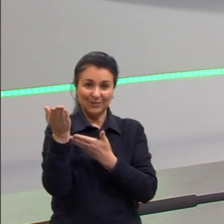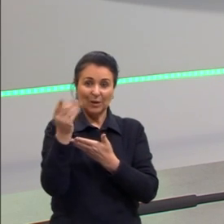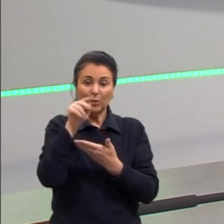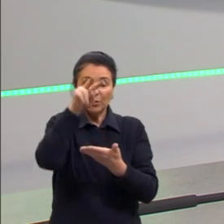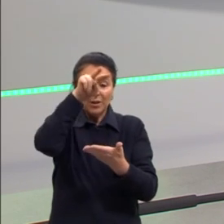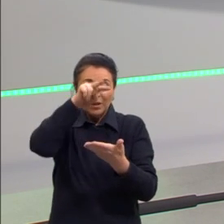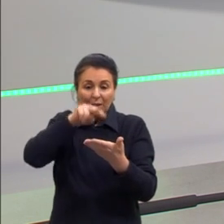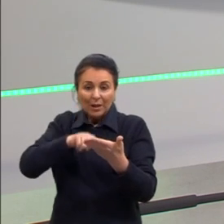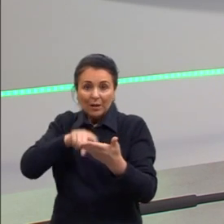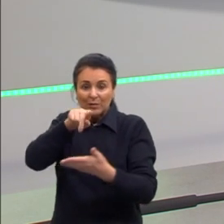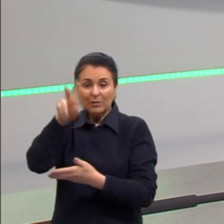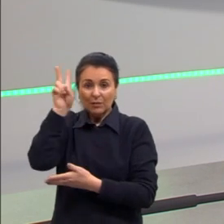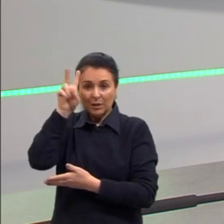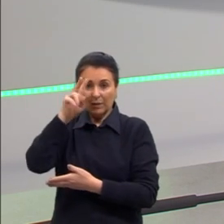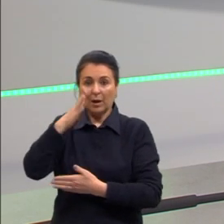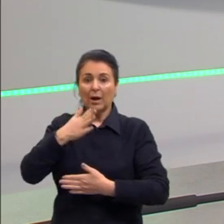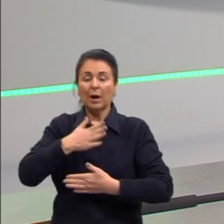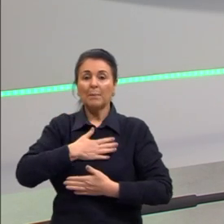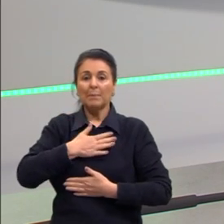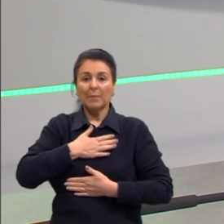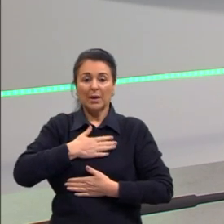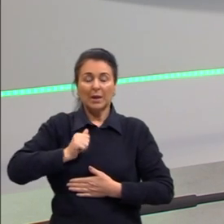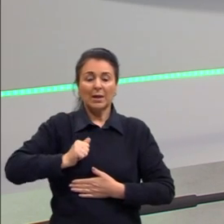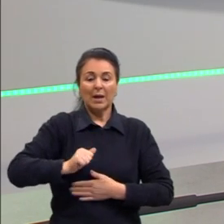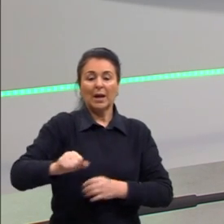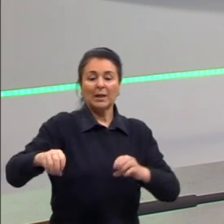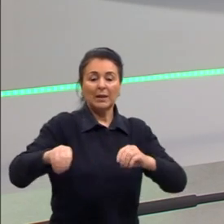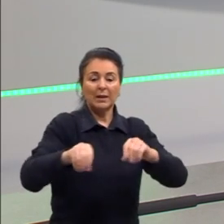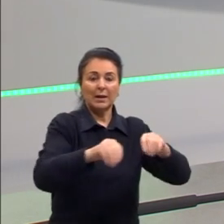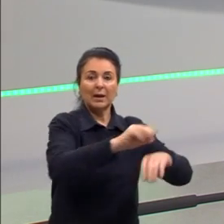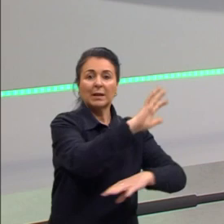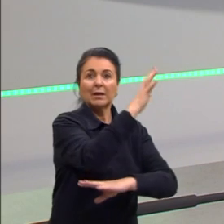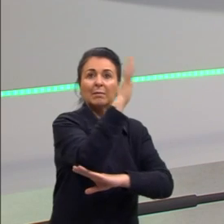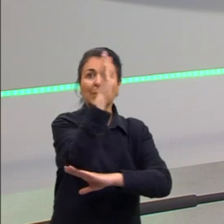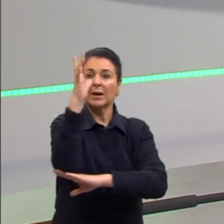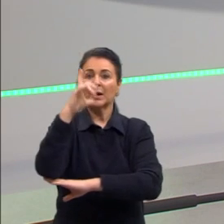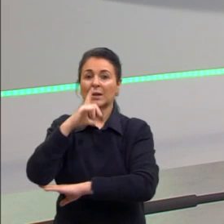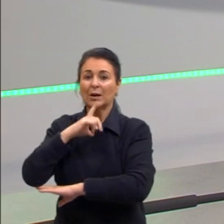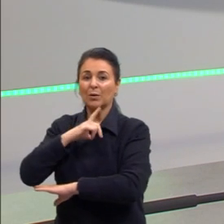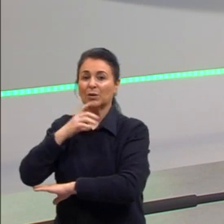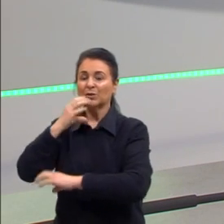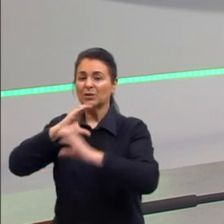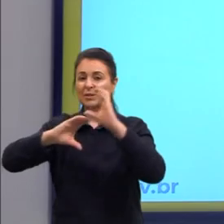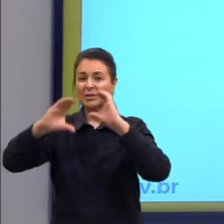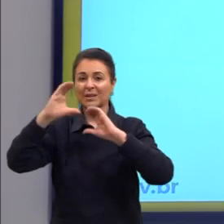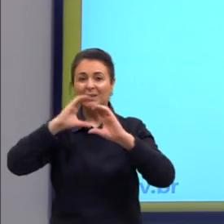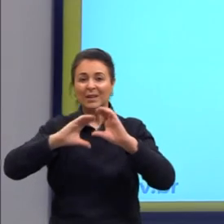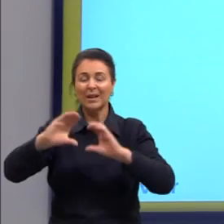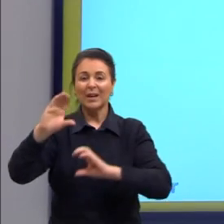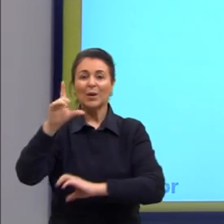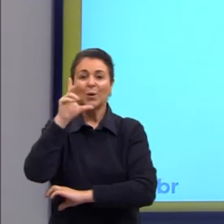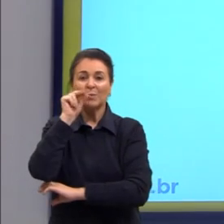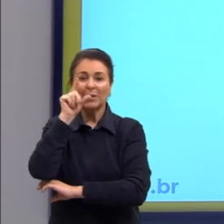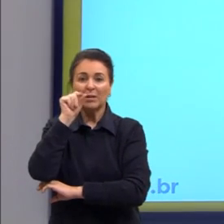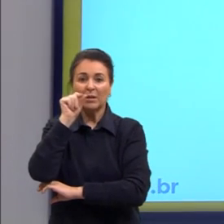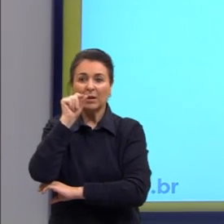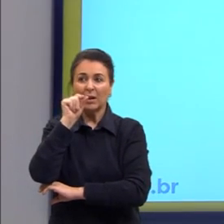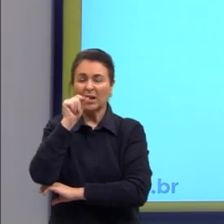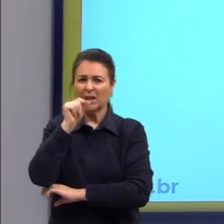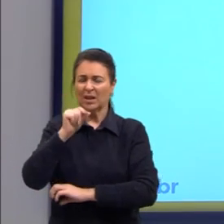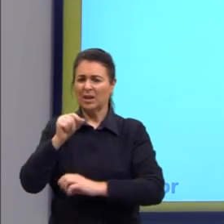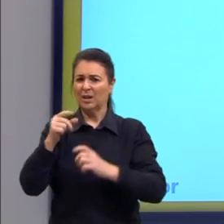lembrar. Minha terra tem palmeiras, onde canto o sabiá. As aves que aqui gorjeiam, não gorjeiam como lá.